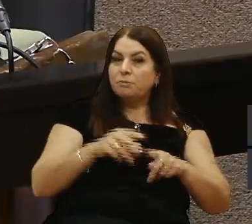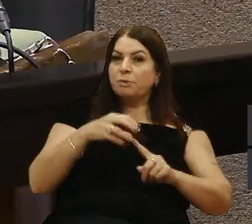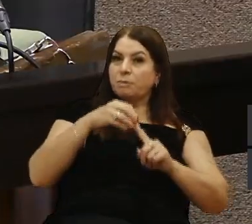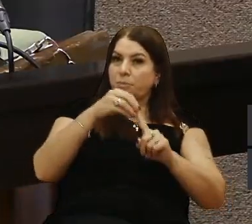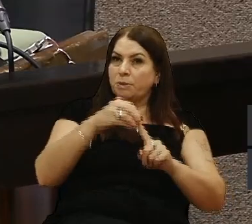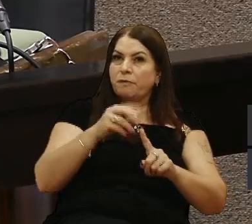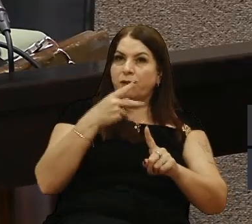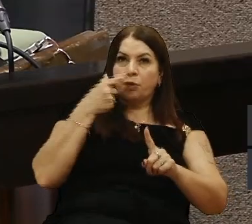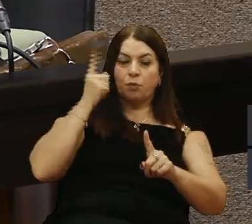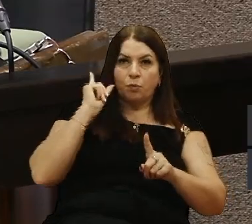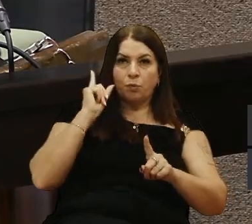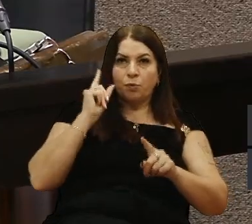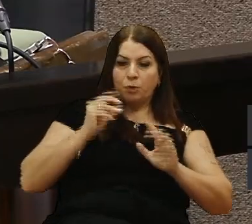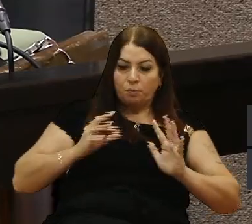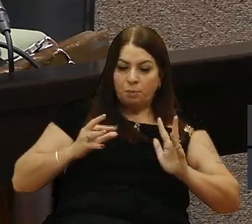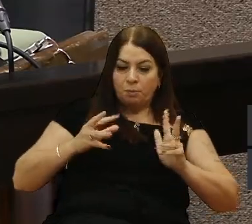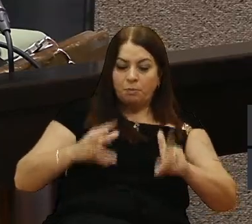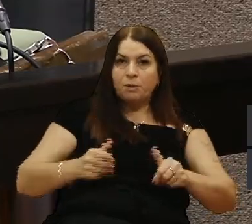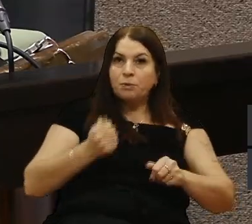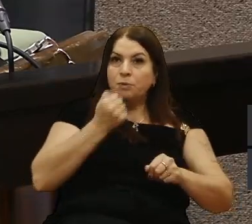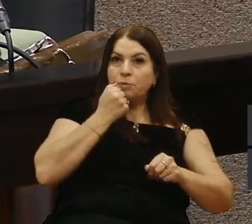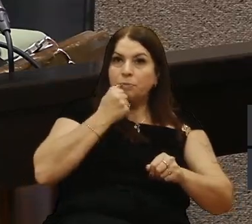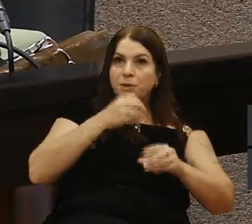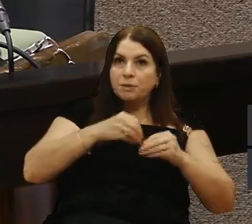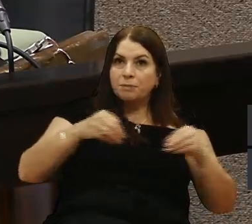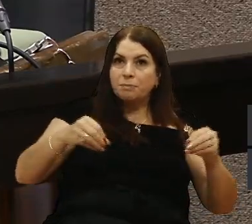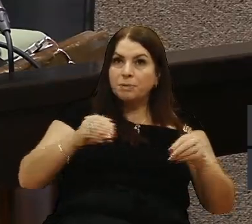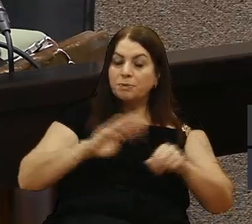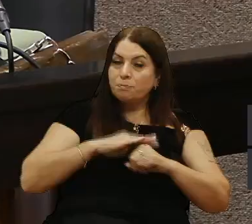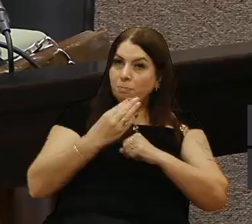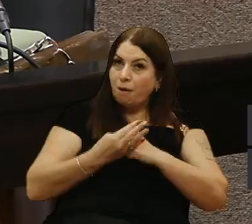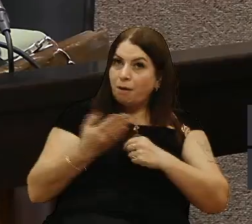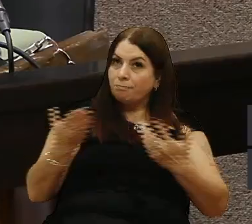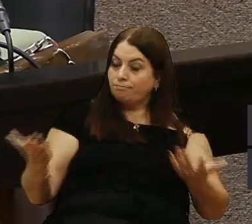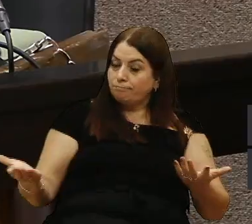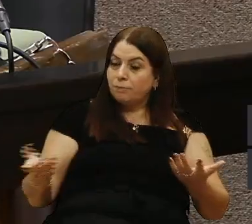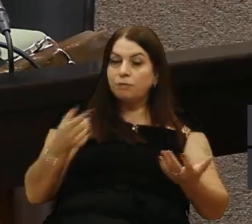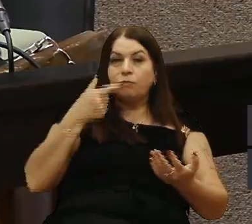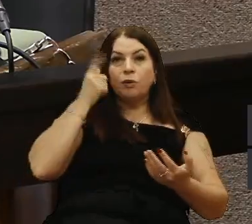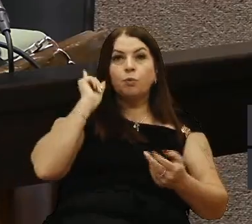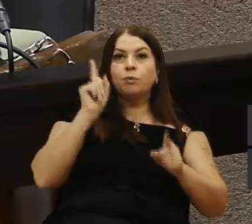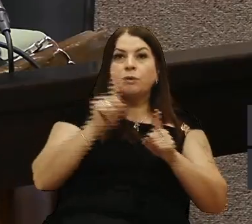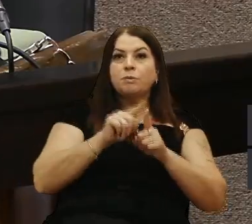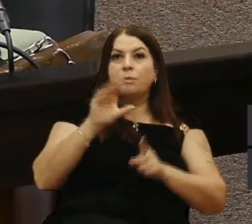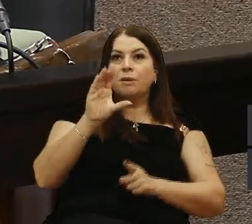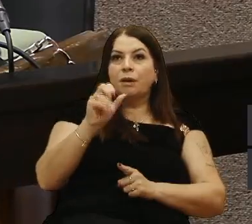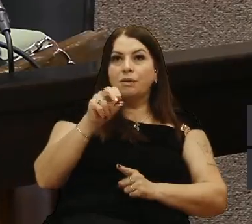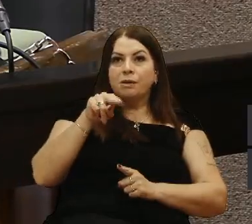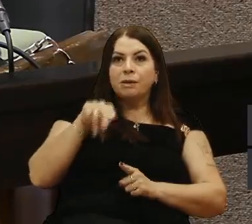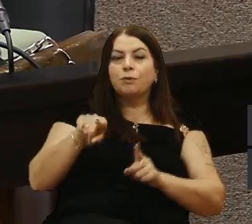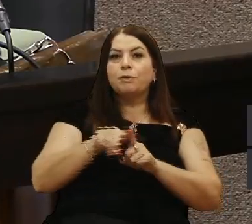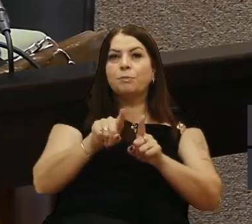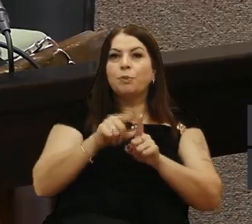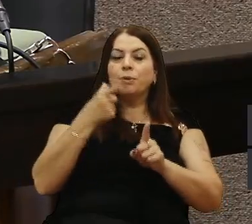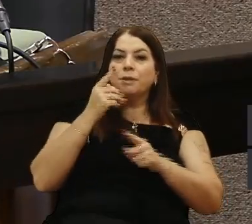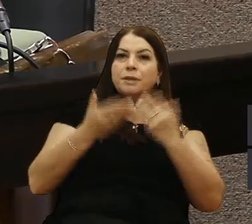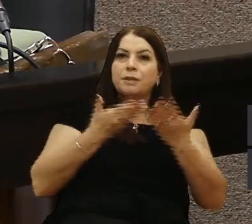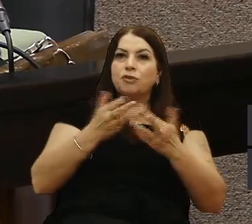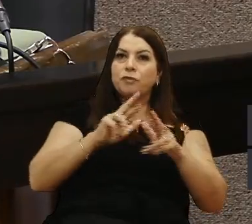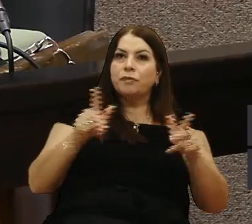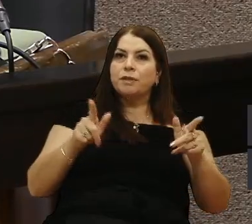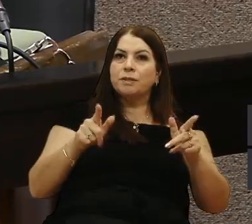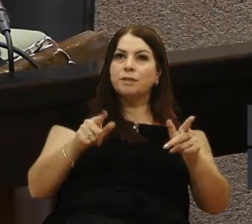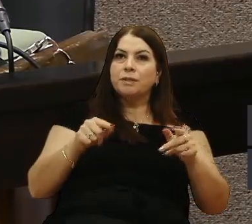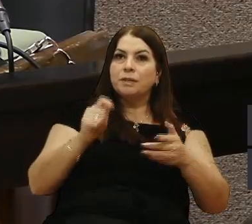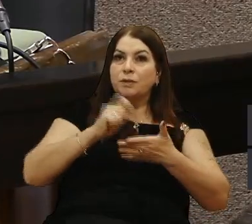principalmente, falei ontem do patrulhamento e do cascalhamento nos nossos bairros. Então, falei ontem da questão do Quênia, onde eles conseguiram atender diversas das